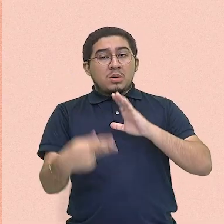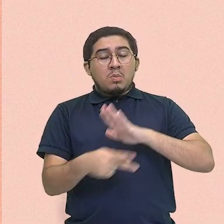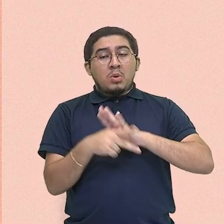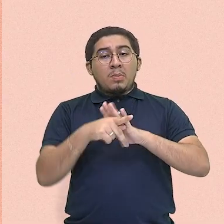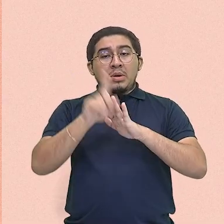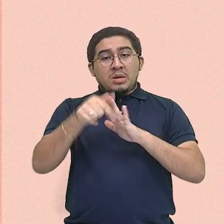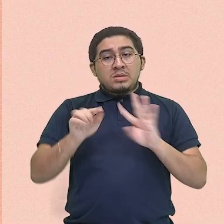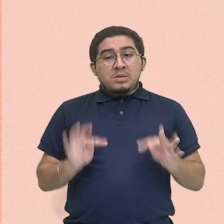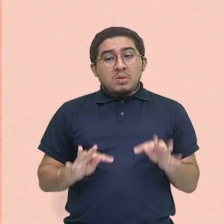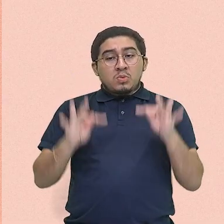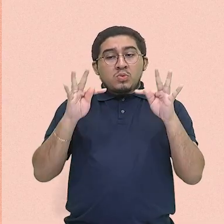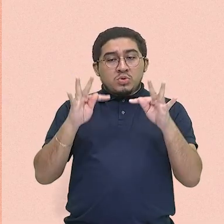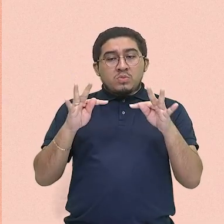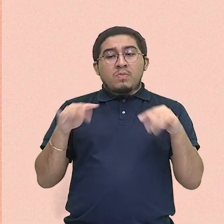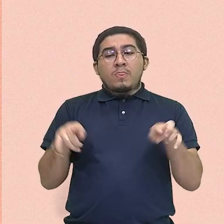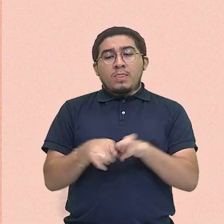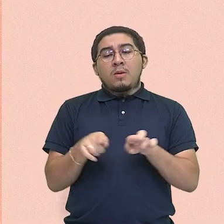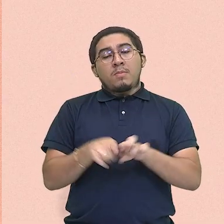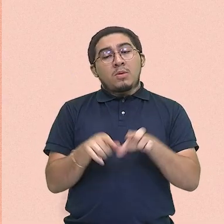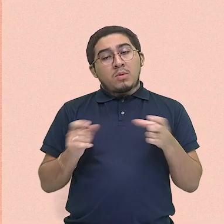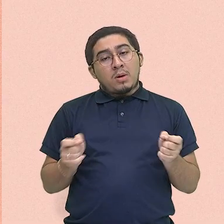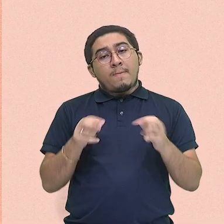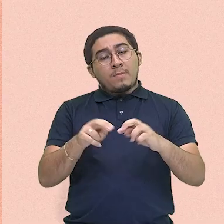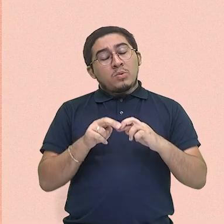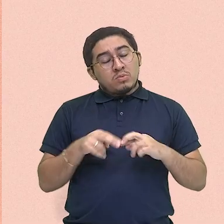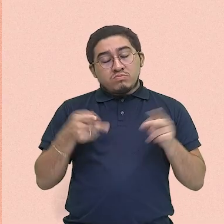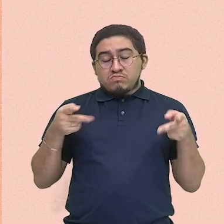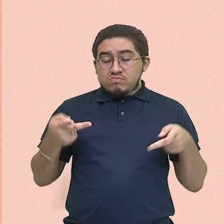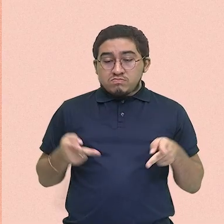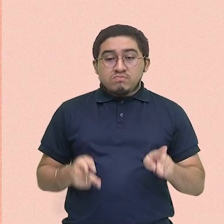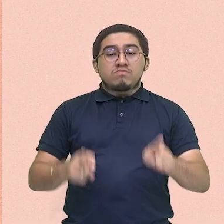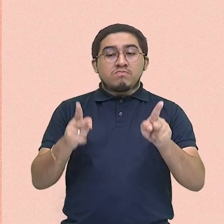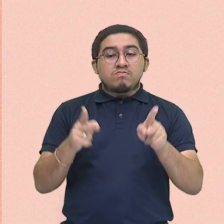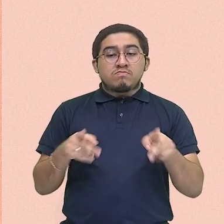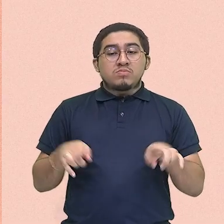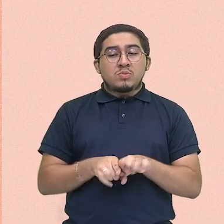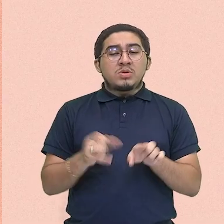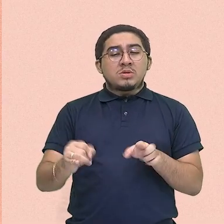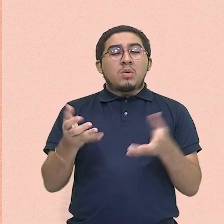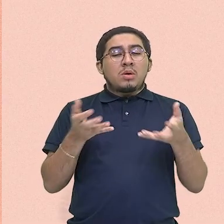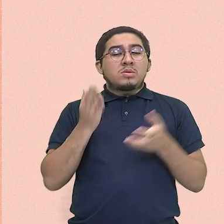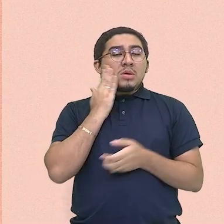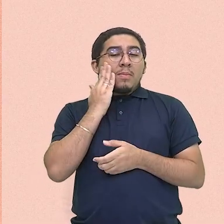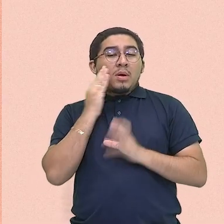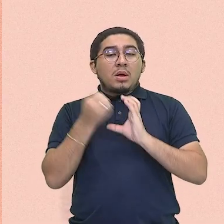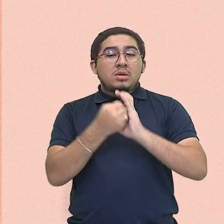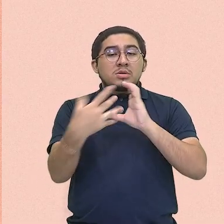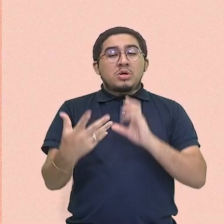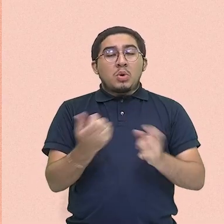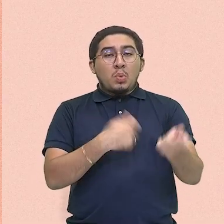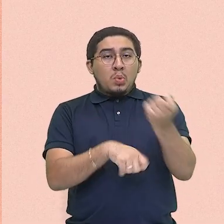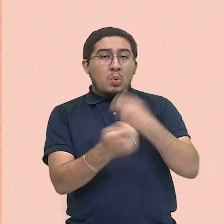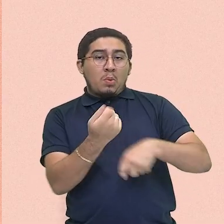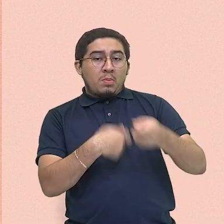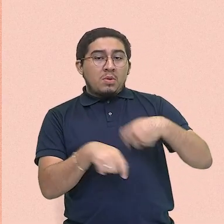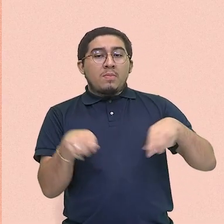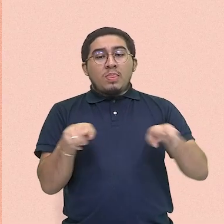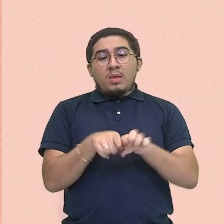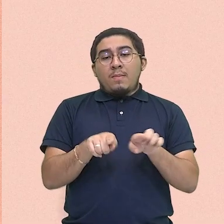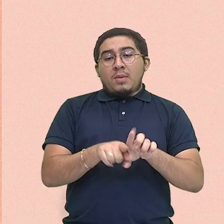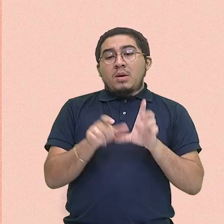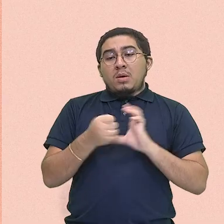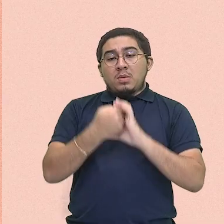dessa tecnologia. E assim por diante. Se eu quiser saber os aspectos econômicos,